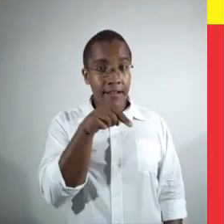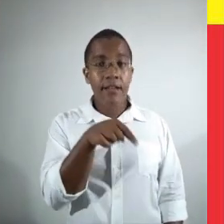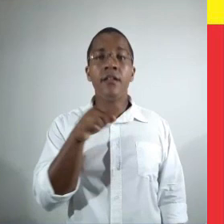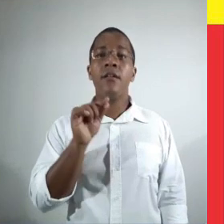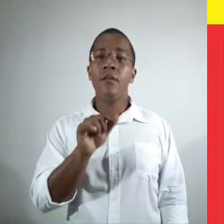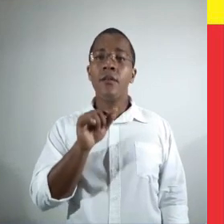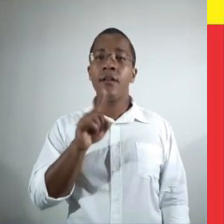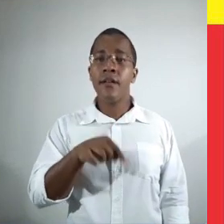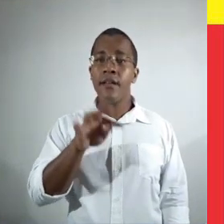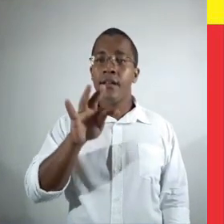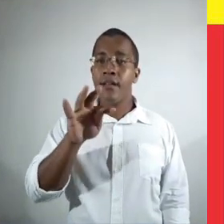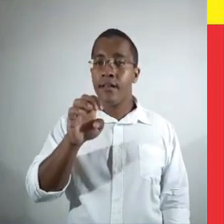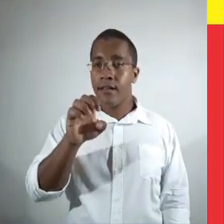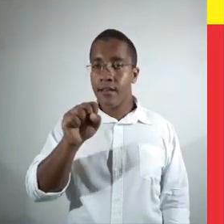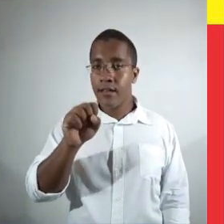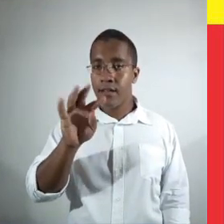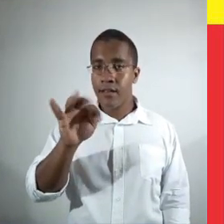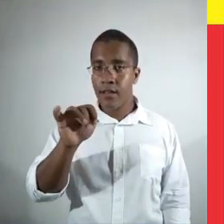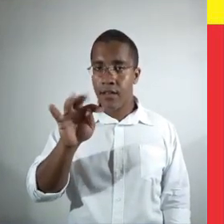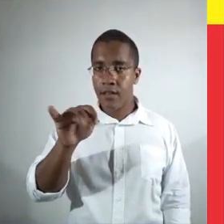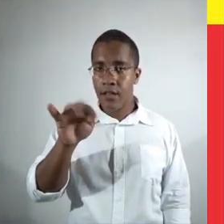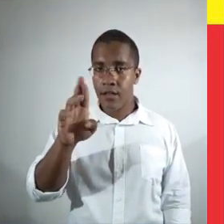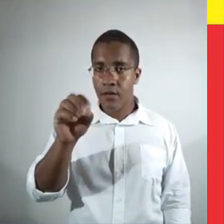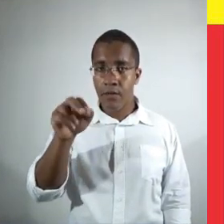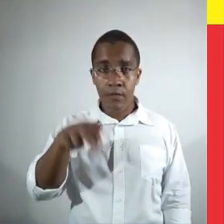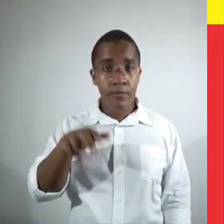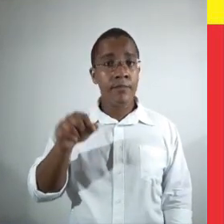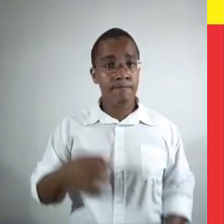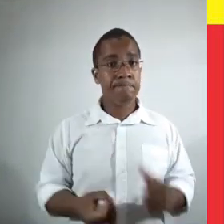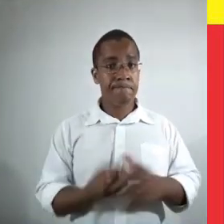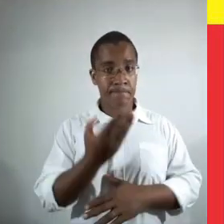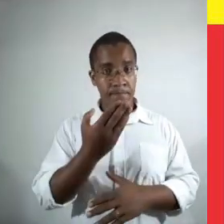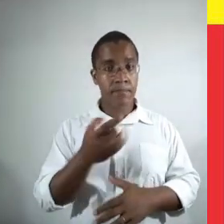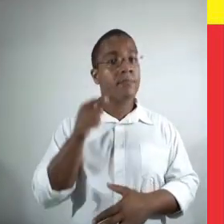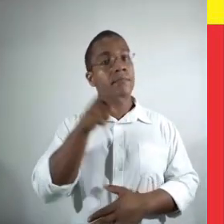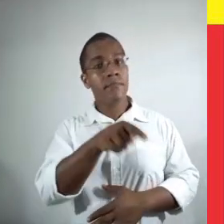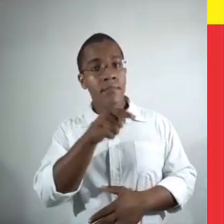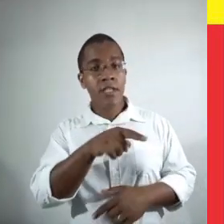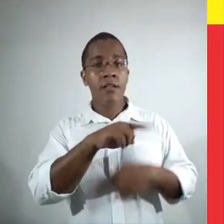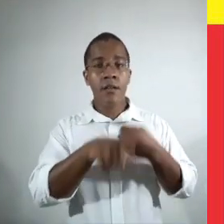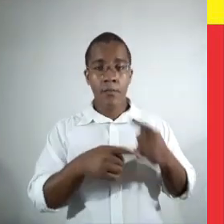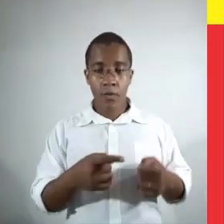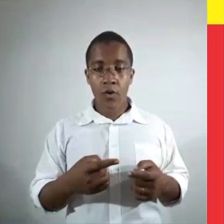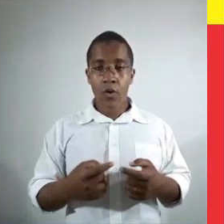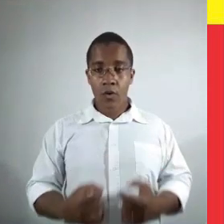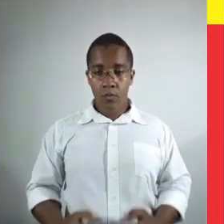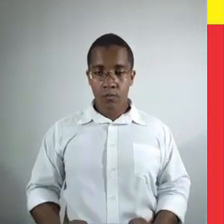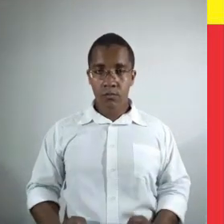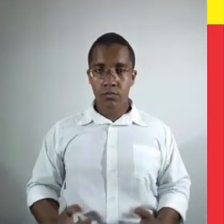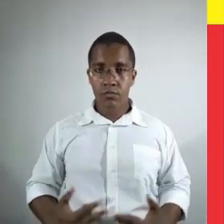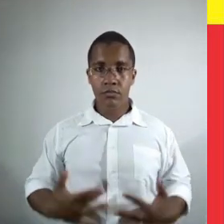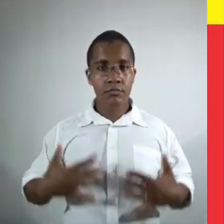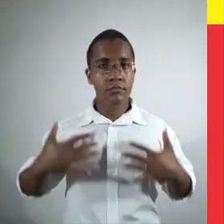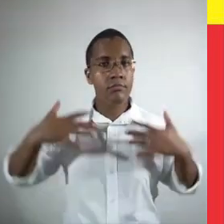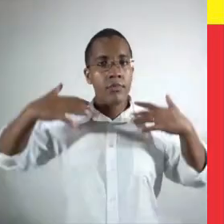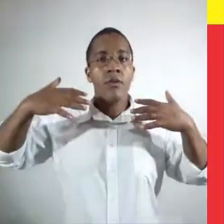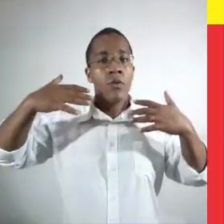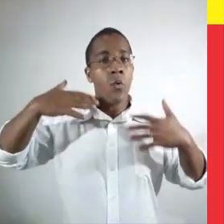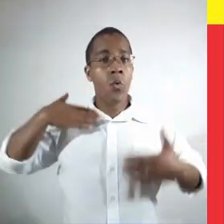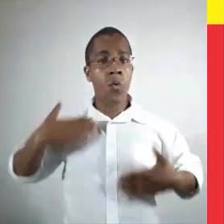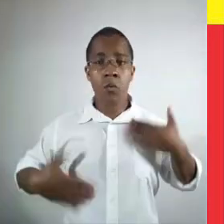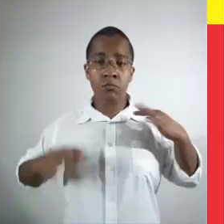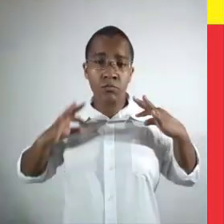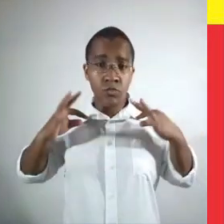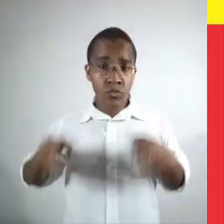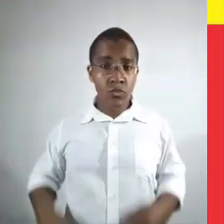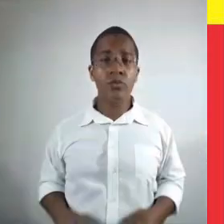justamente aí onde o testosterona vai ser produzido. Daí ele vai ser liberado no organismo e vai atuar em todo